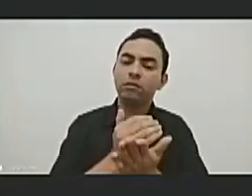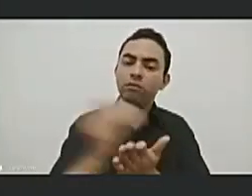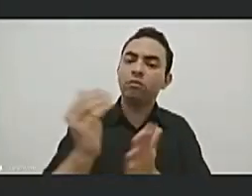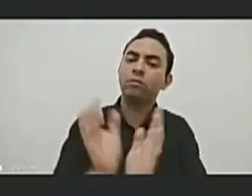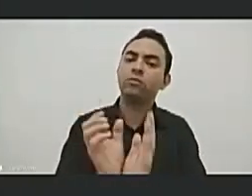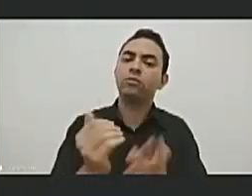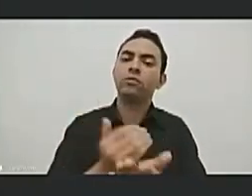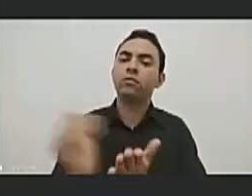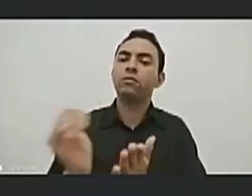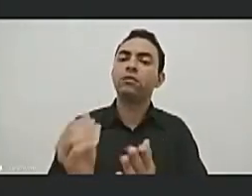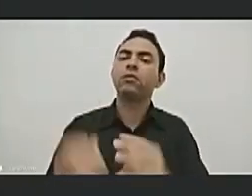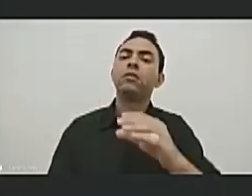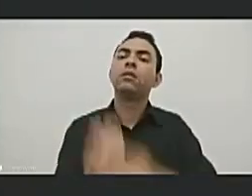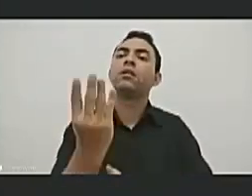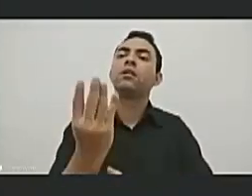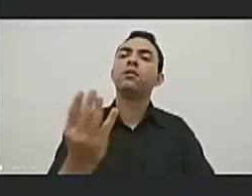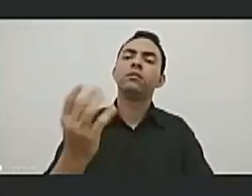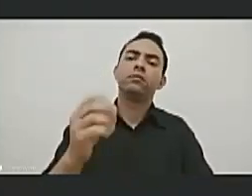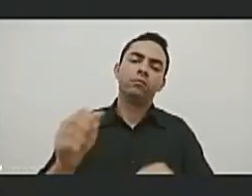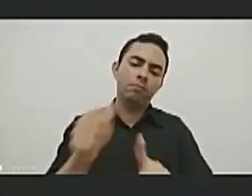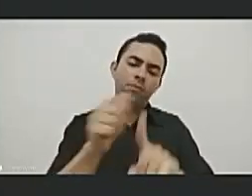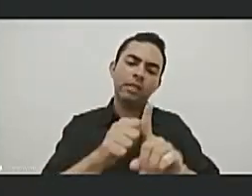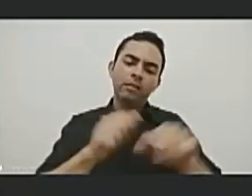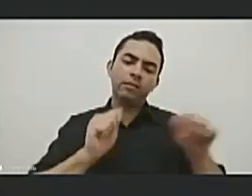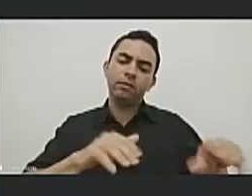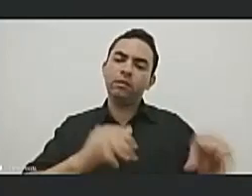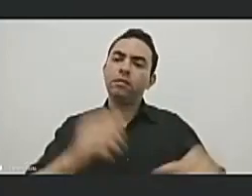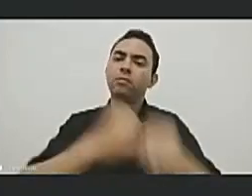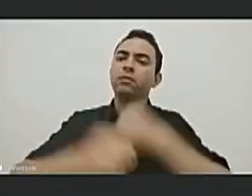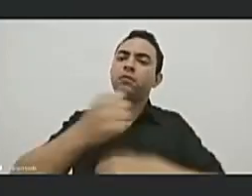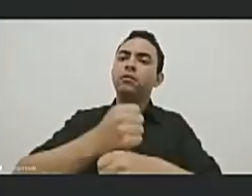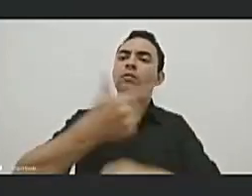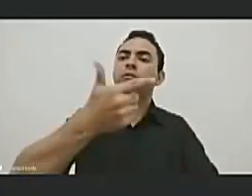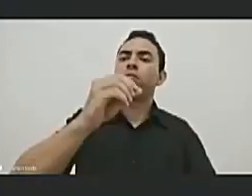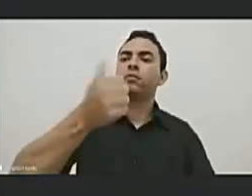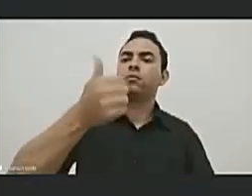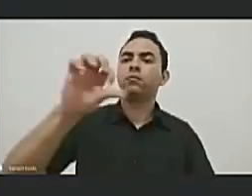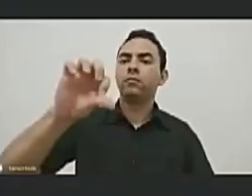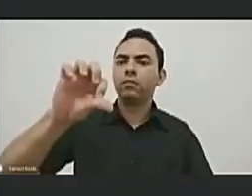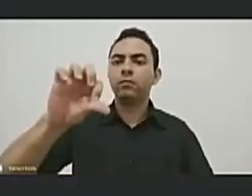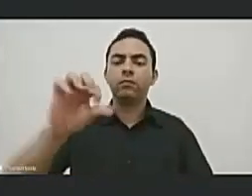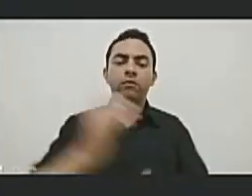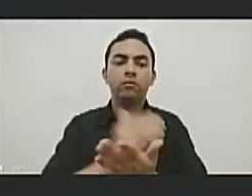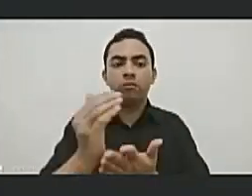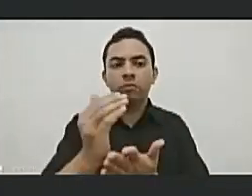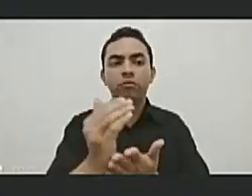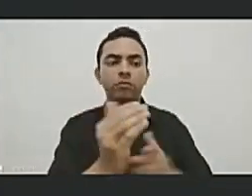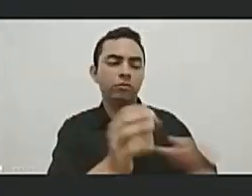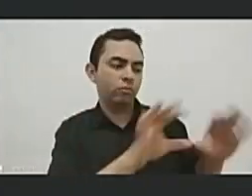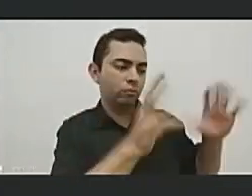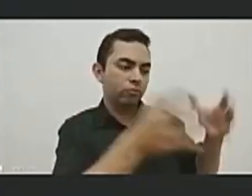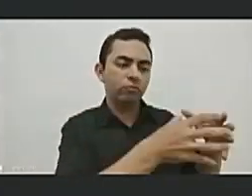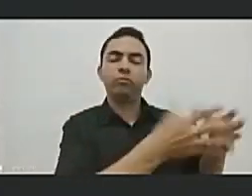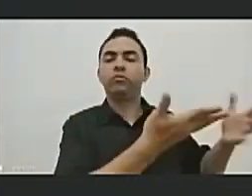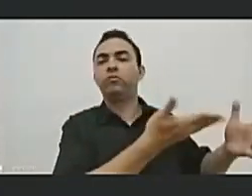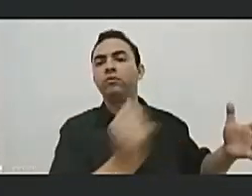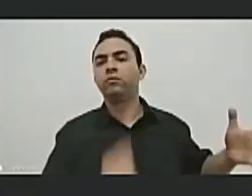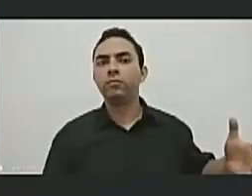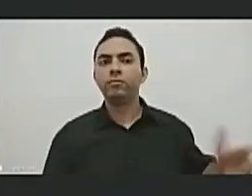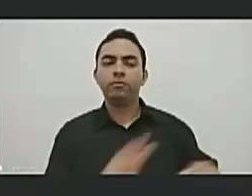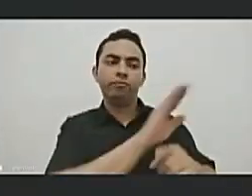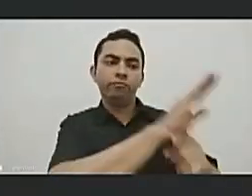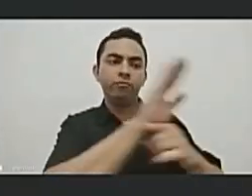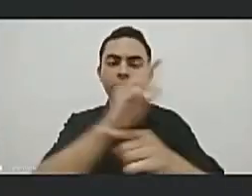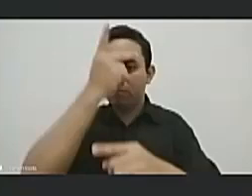início lutando a fim de articular políticas públicas municipais que contribuam na manutenção dos direitos das pessoas com